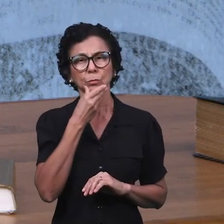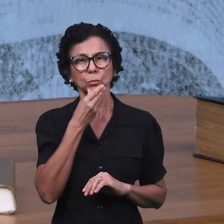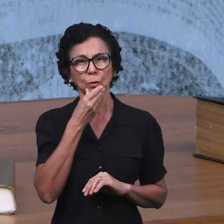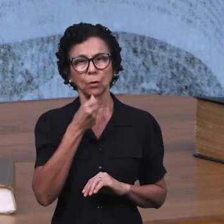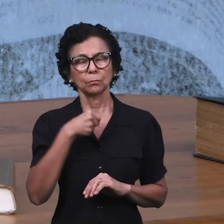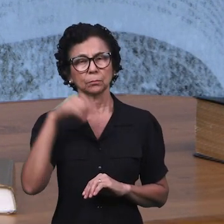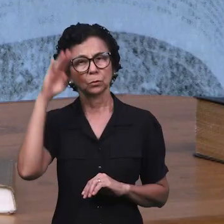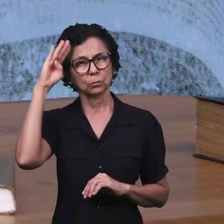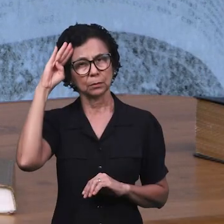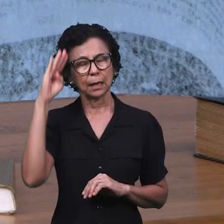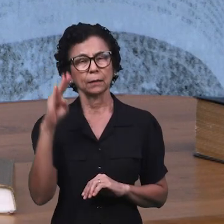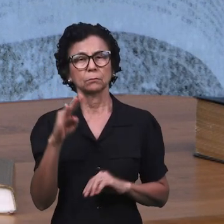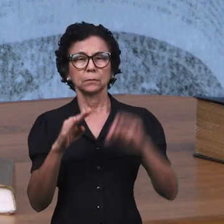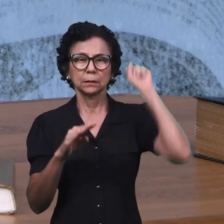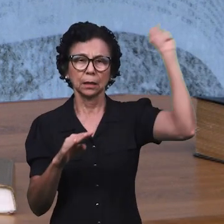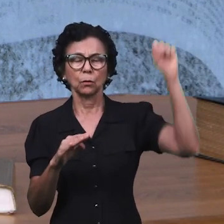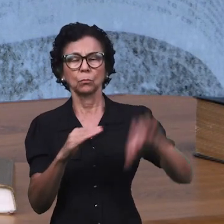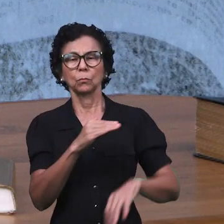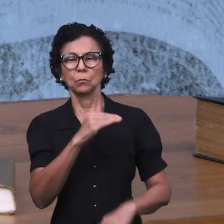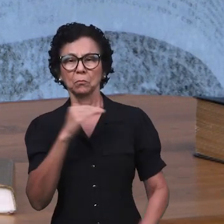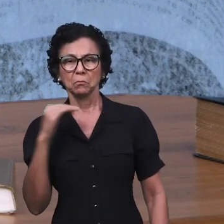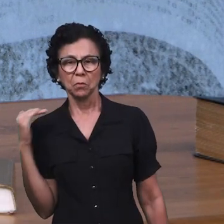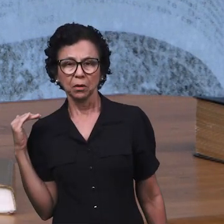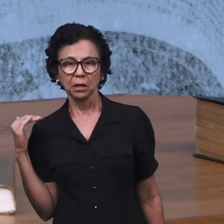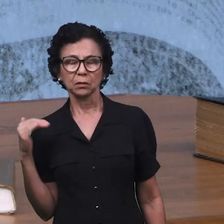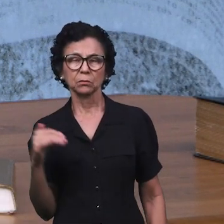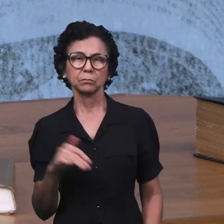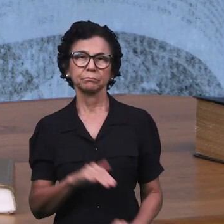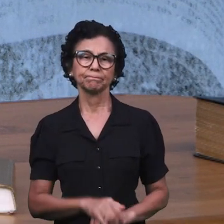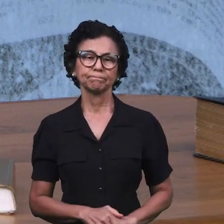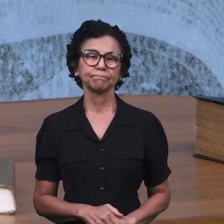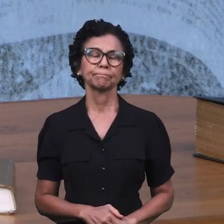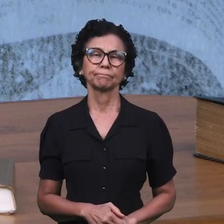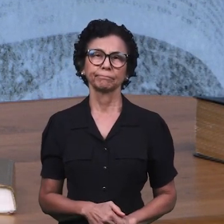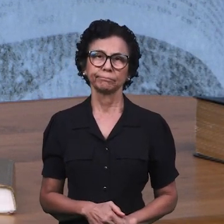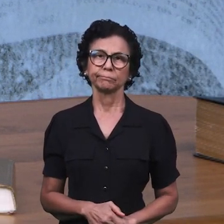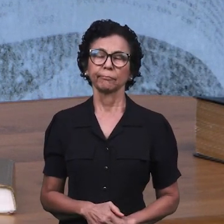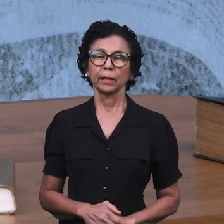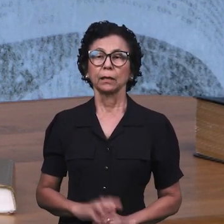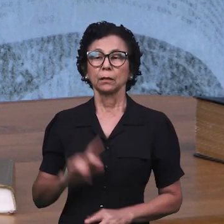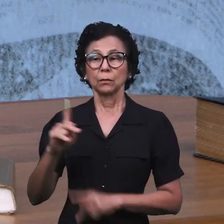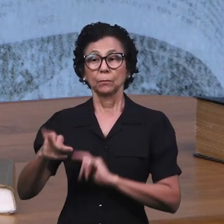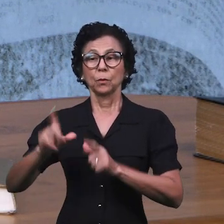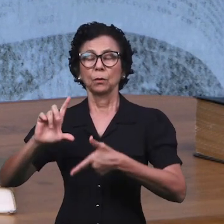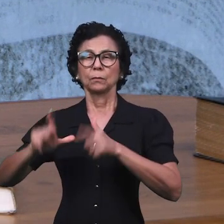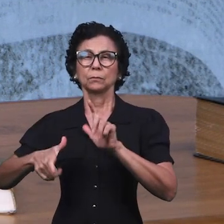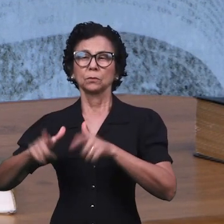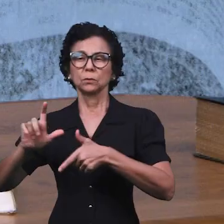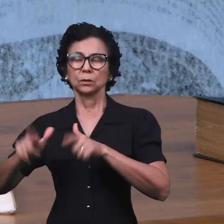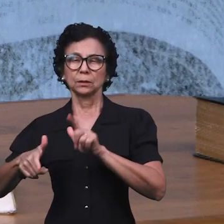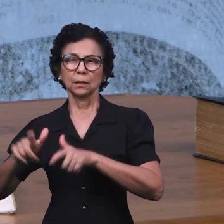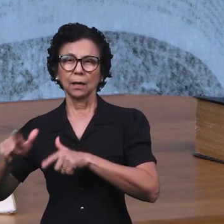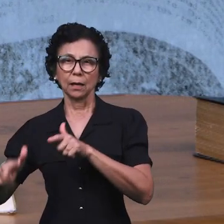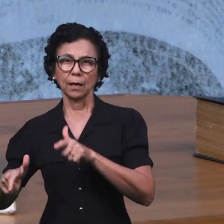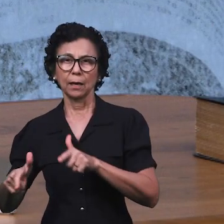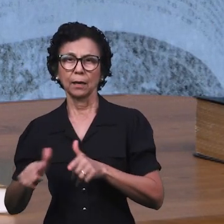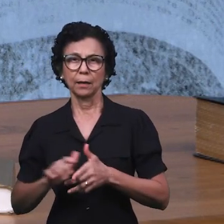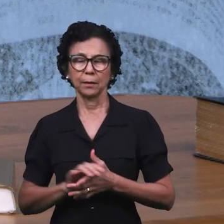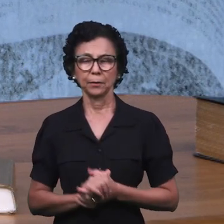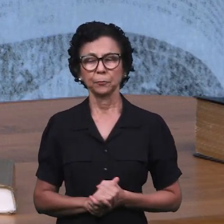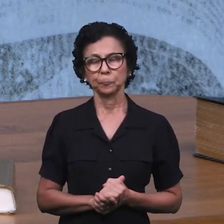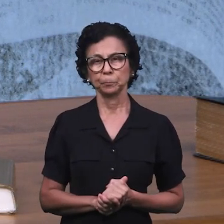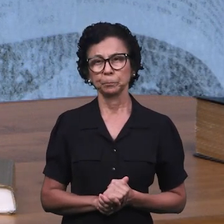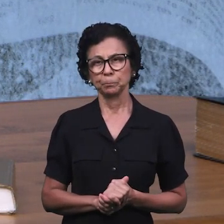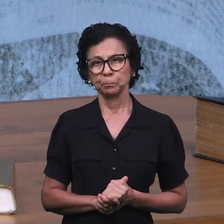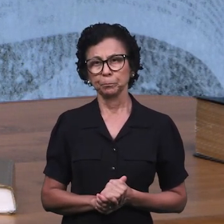dia. E vendo os homens de Israel, que estavam desta banda do vale e desta banda do